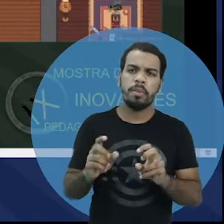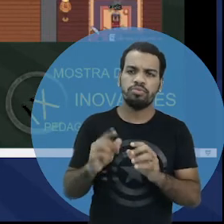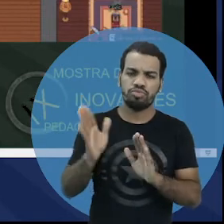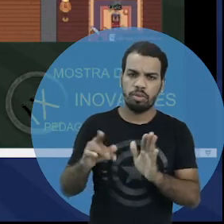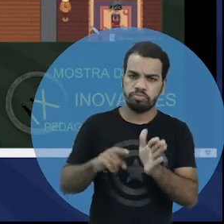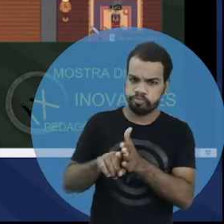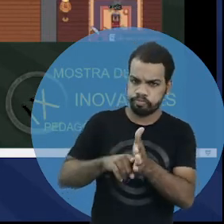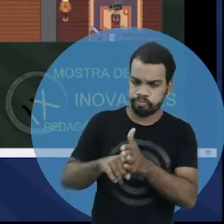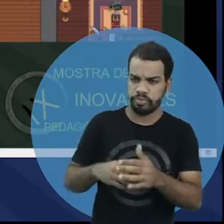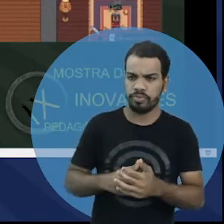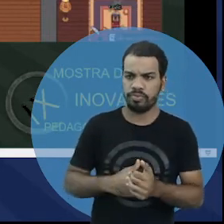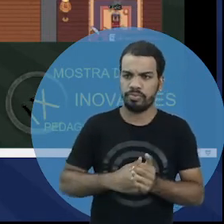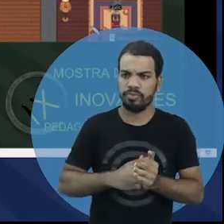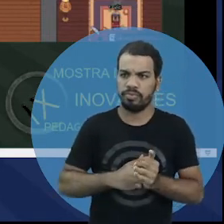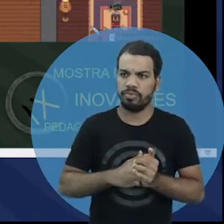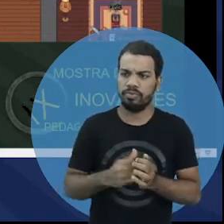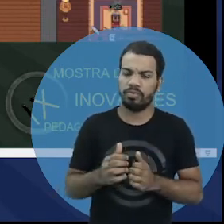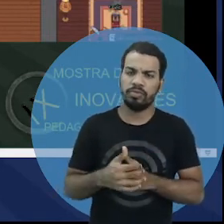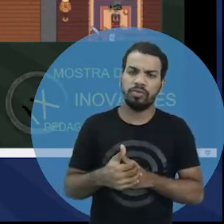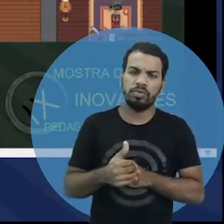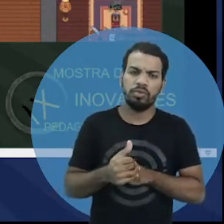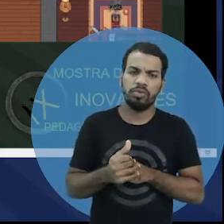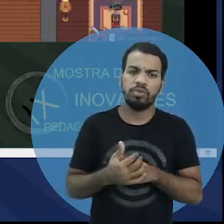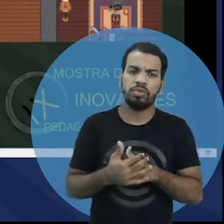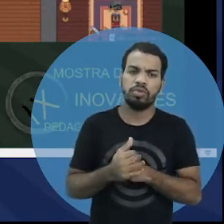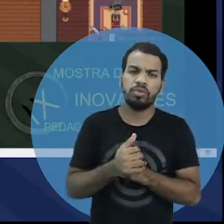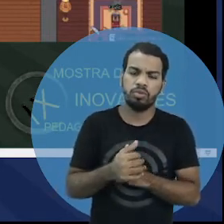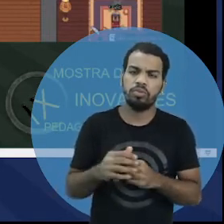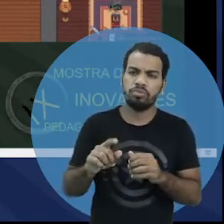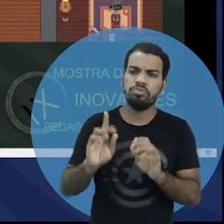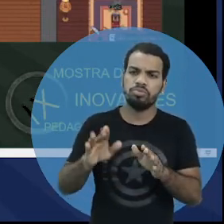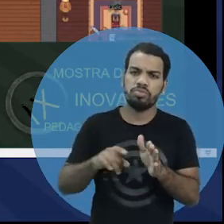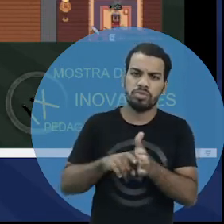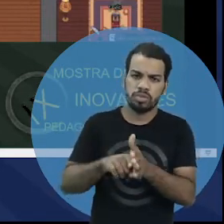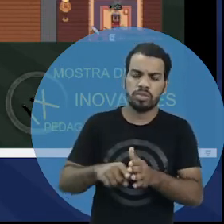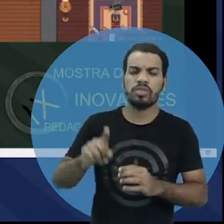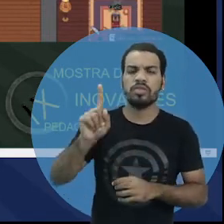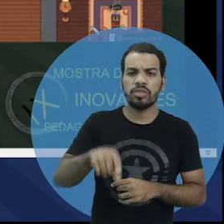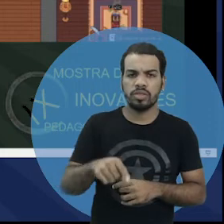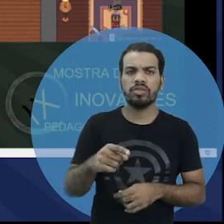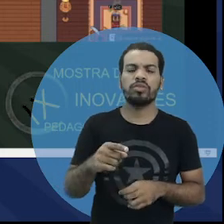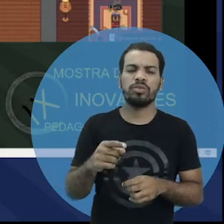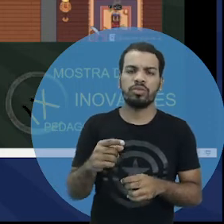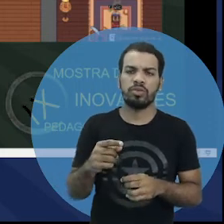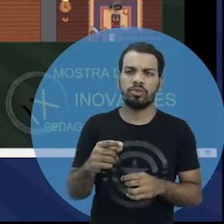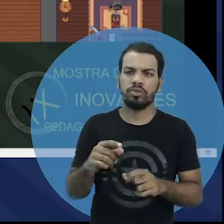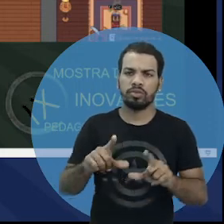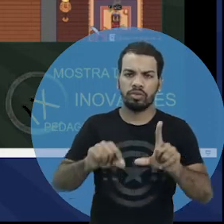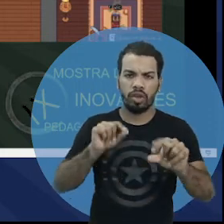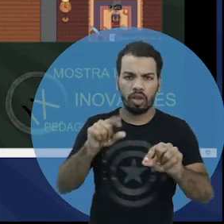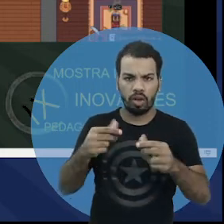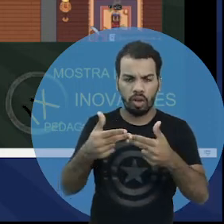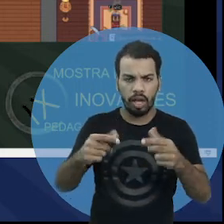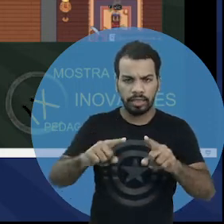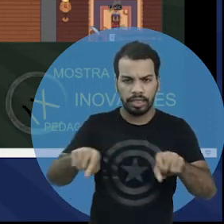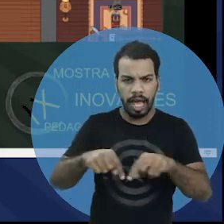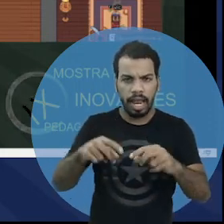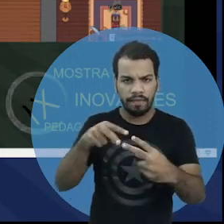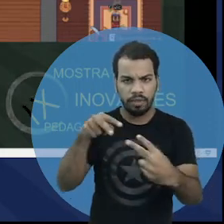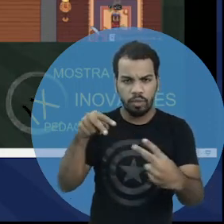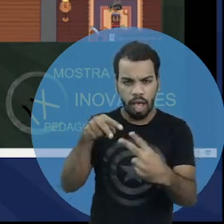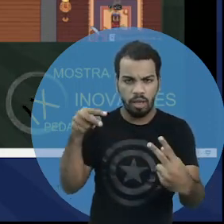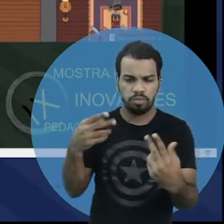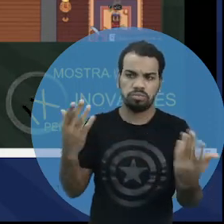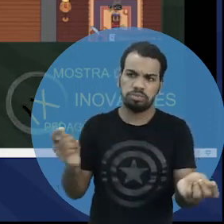propôs. Então, o ambiente também conversava muito com o tema. Selecionaram elementos também para a sala virtual, então